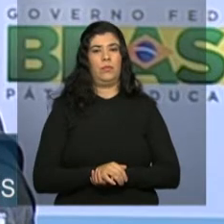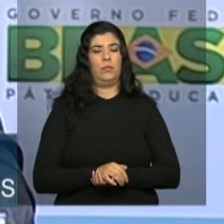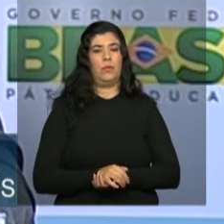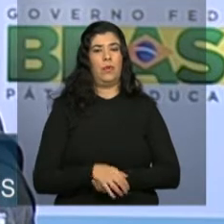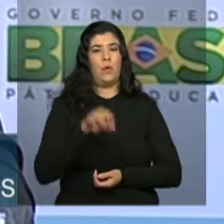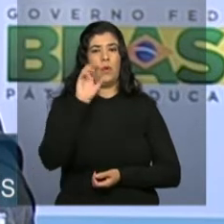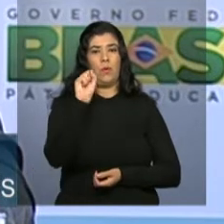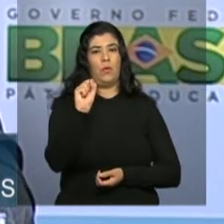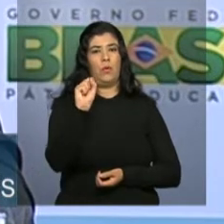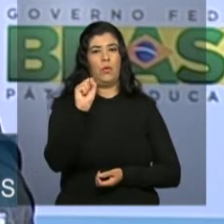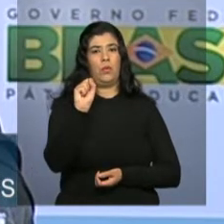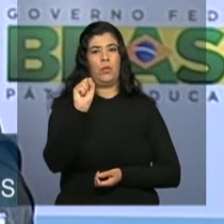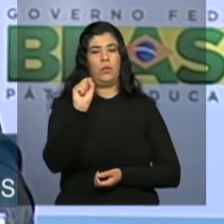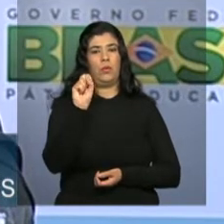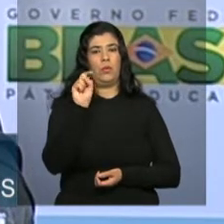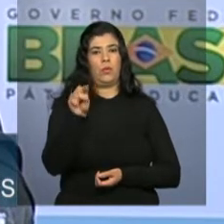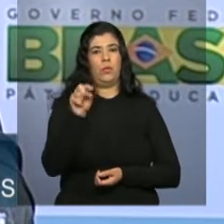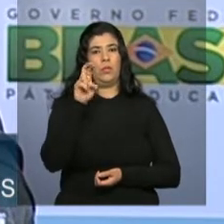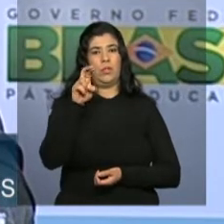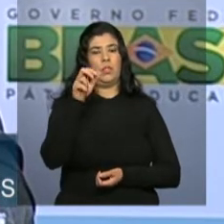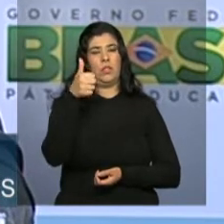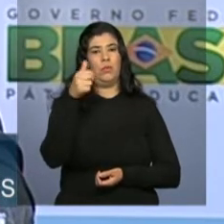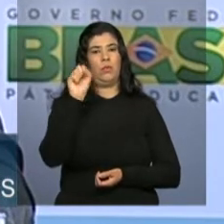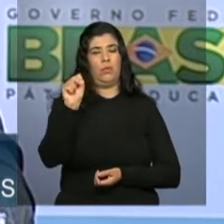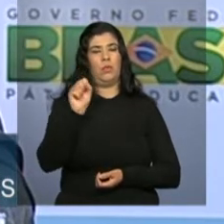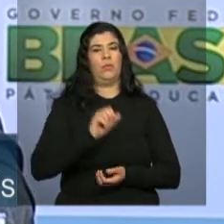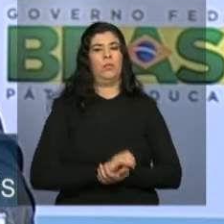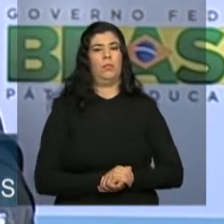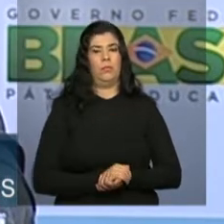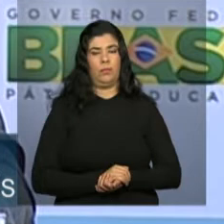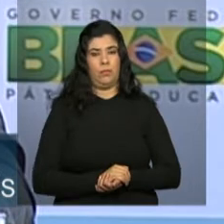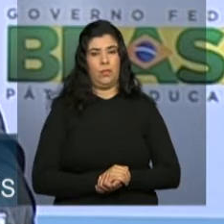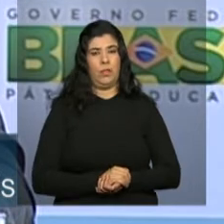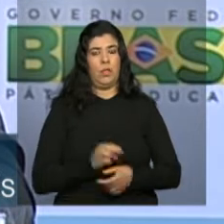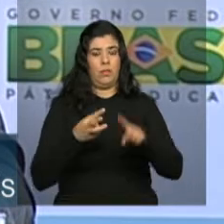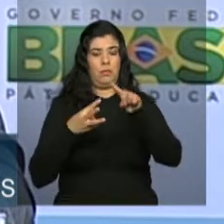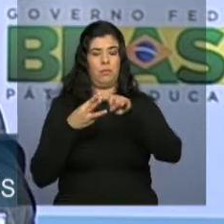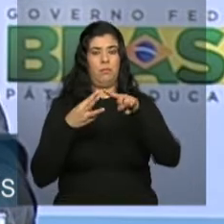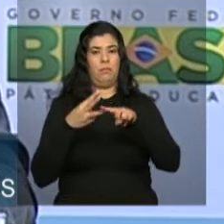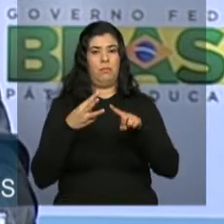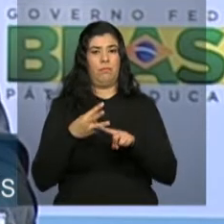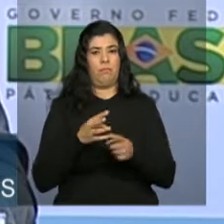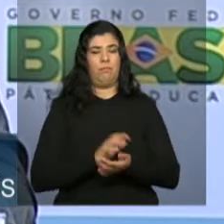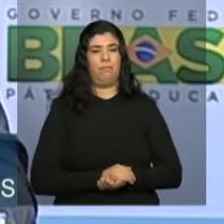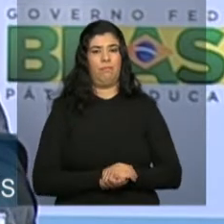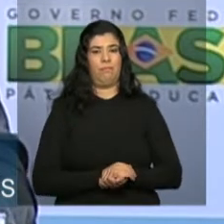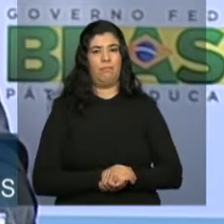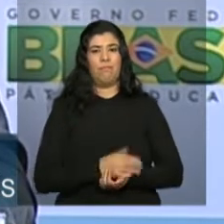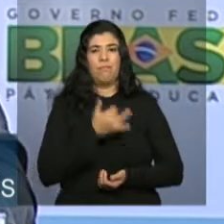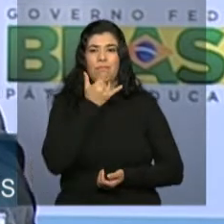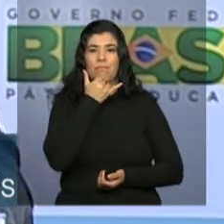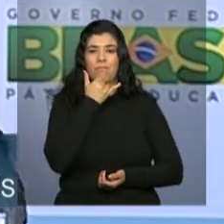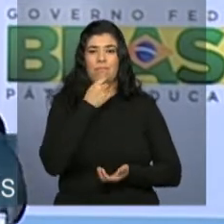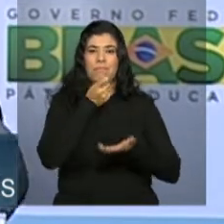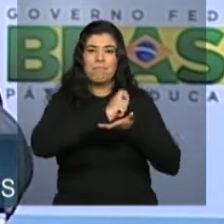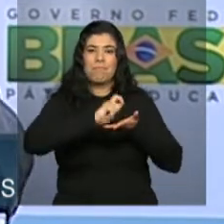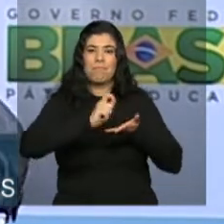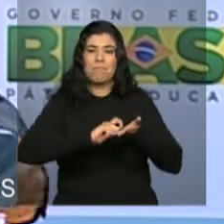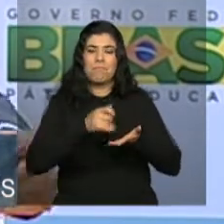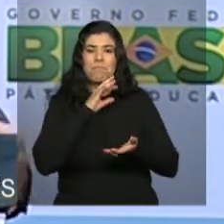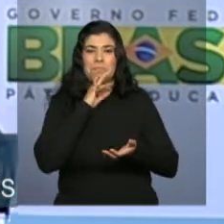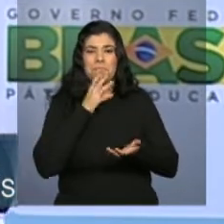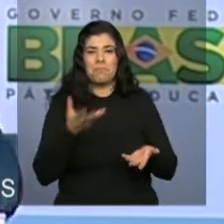1848 58 kg em 1858 no nível 3 de